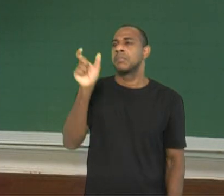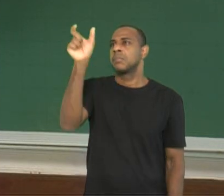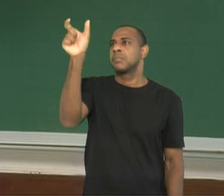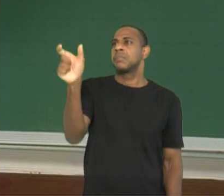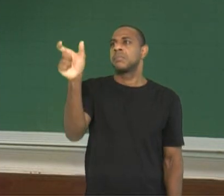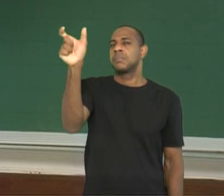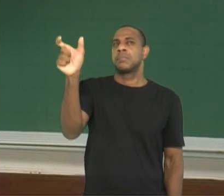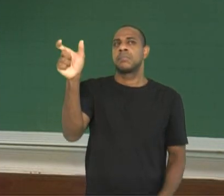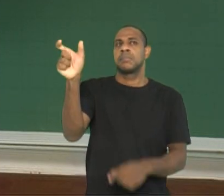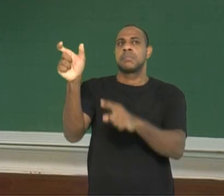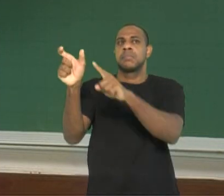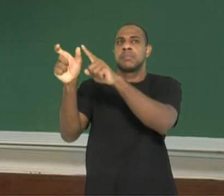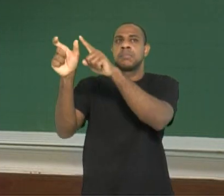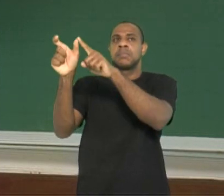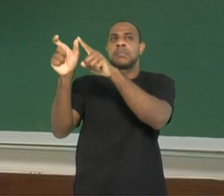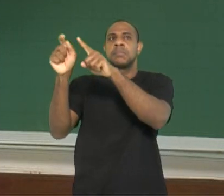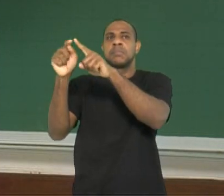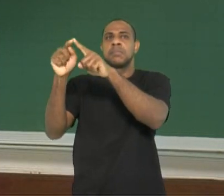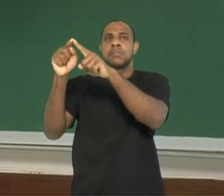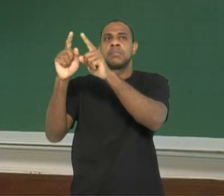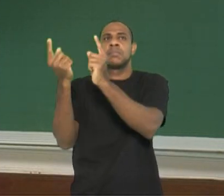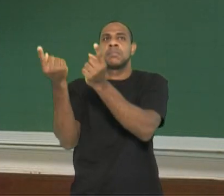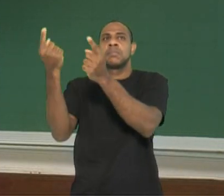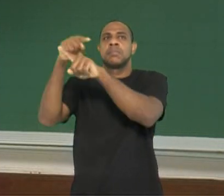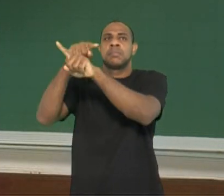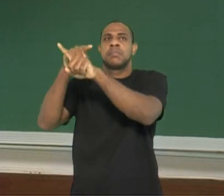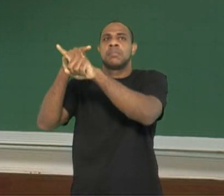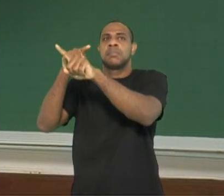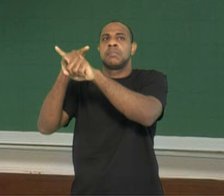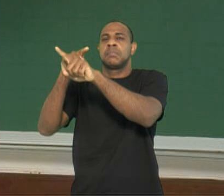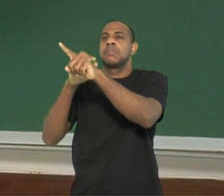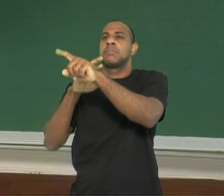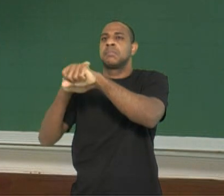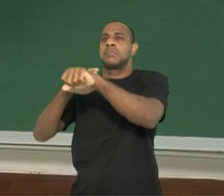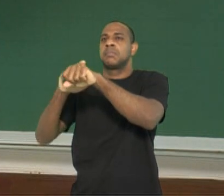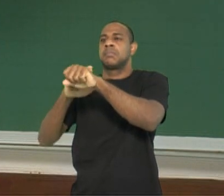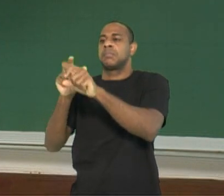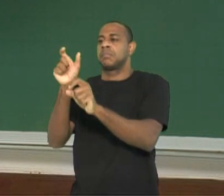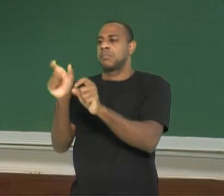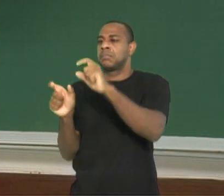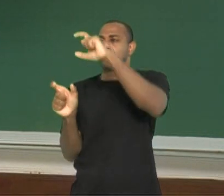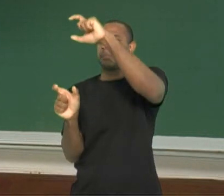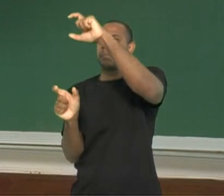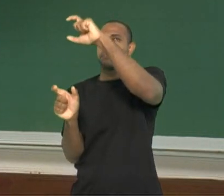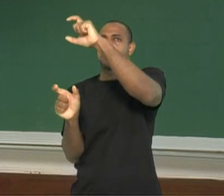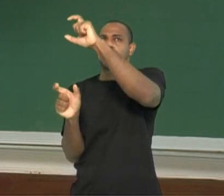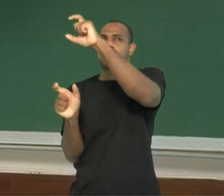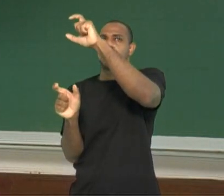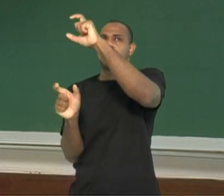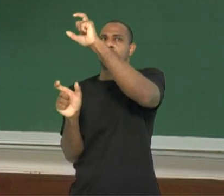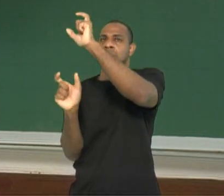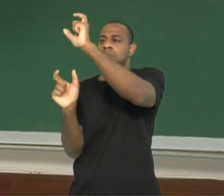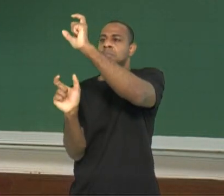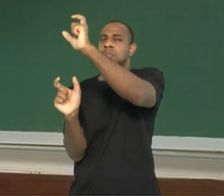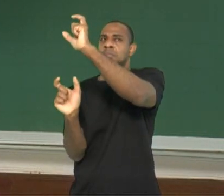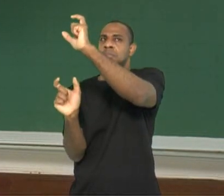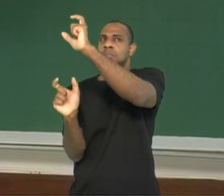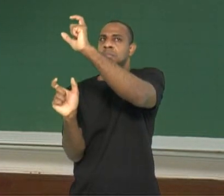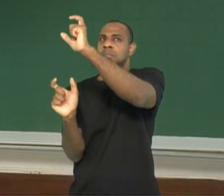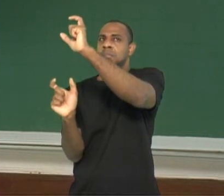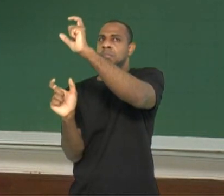amarelo? É a cor roxa. Ela é o contrário. Totalmente o contrário. Por isso que é contraste. Ela é uma cor que